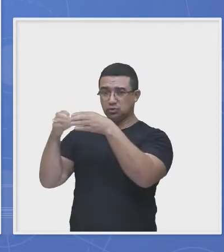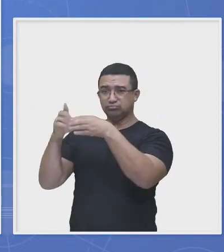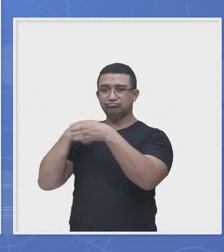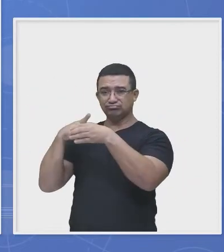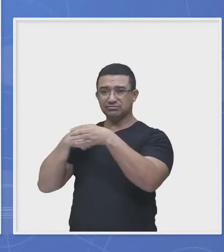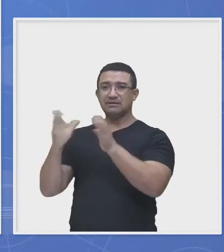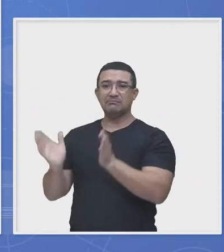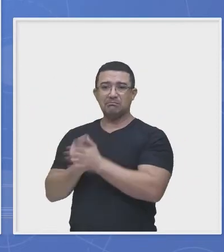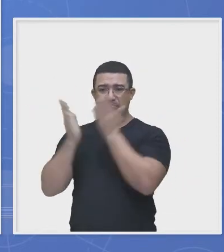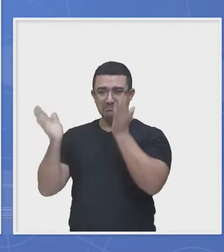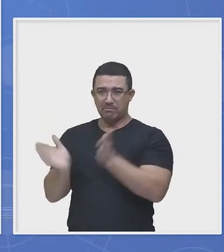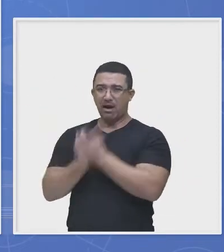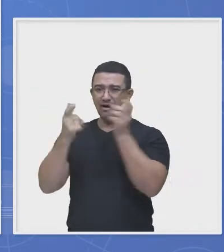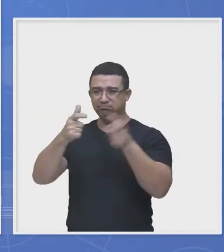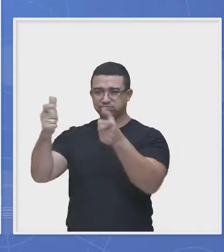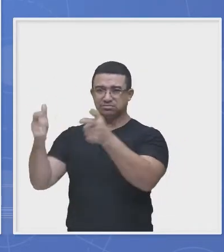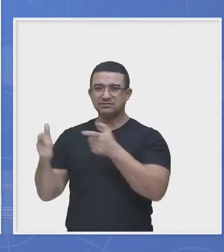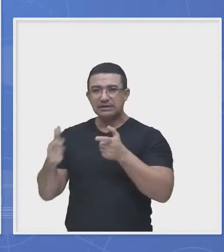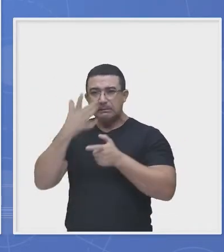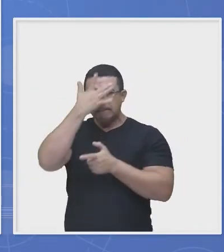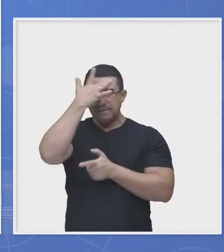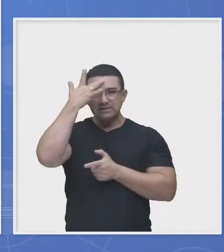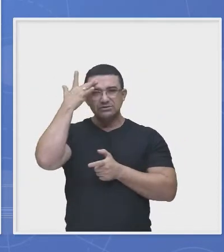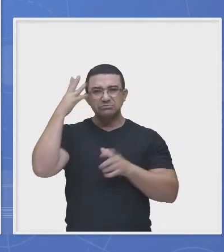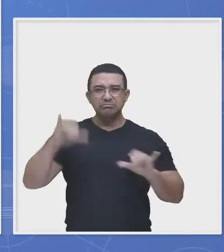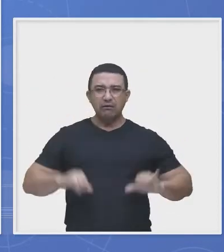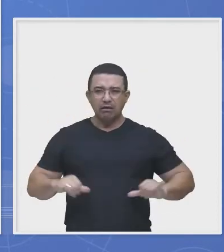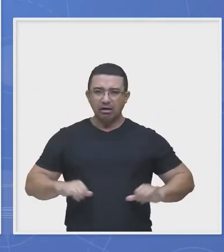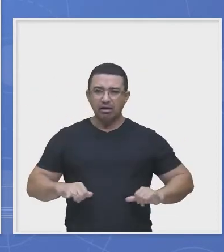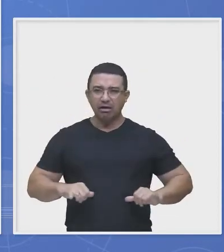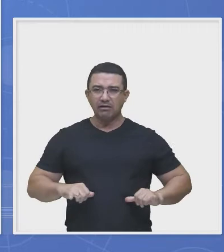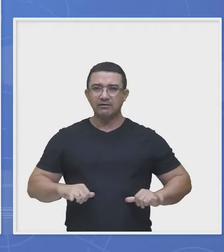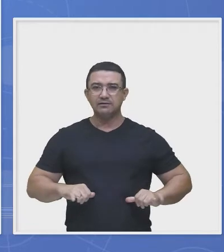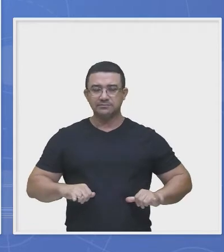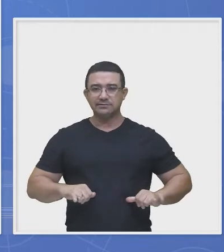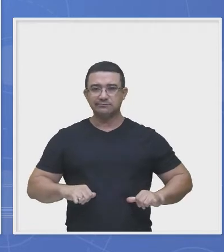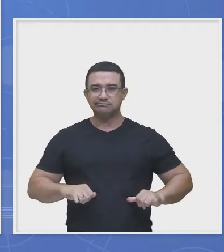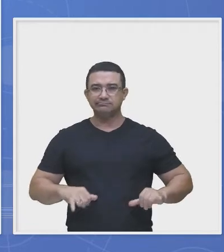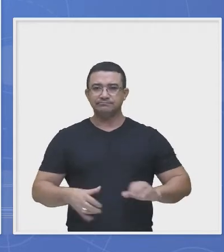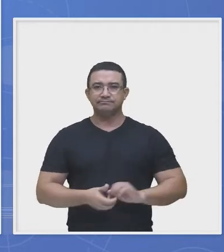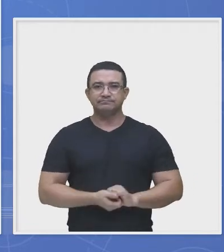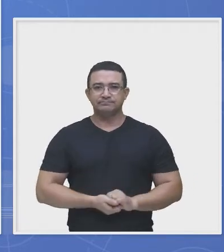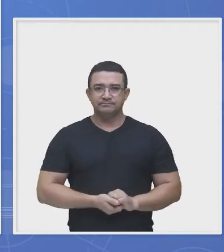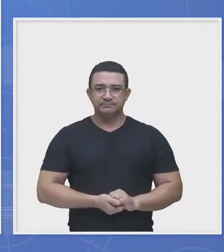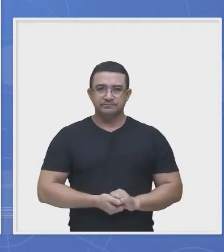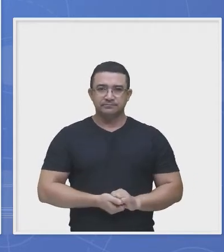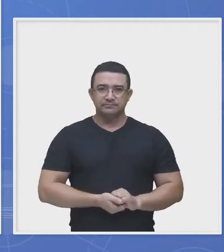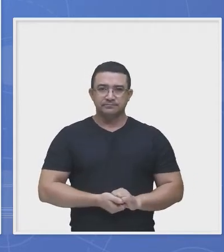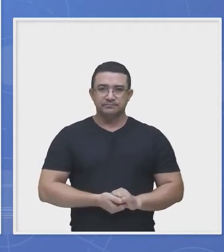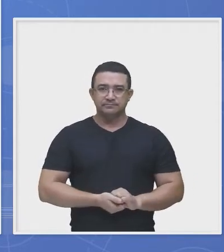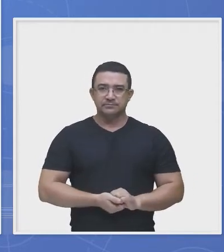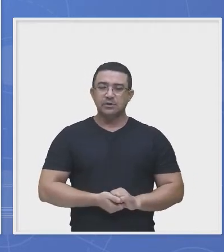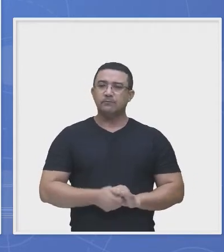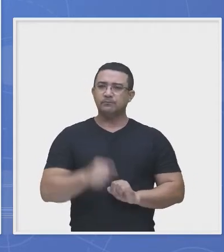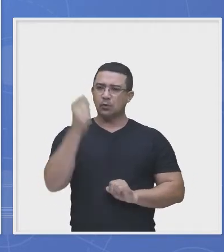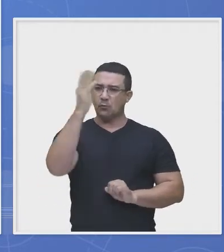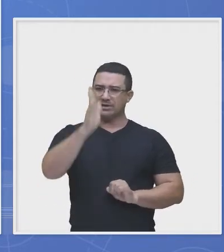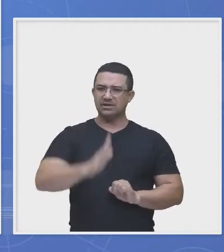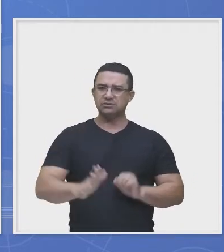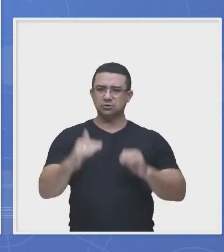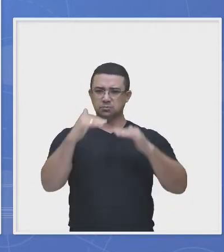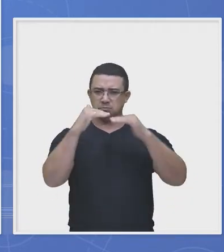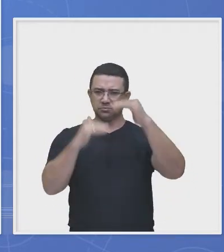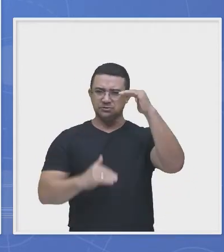outros nós vamos ter locais pobres e pessoas pobres e até mesmo vivendo em situações miseráveis. Então nós vamos ter um Brasil